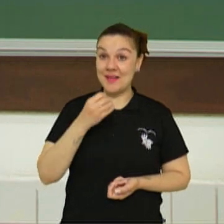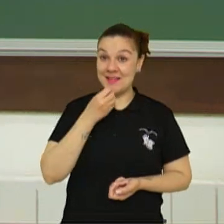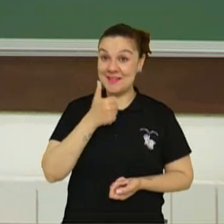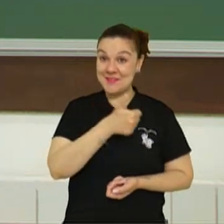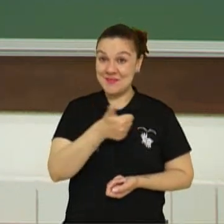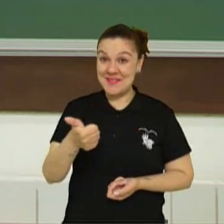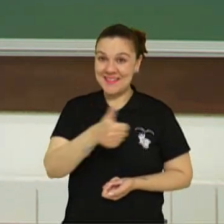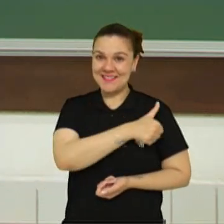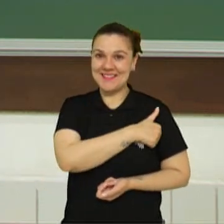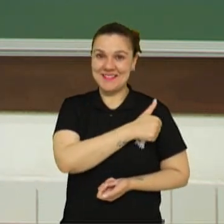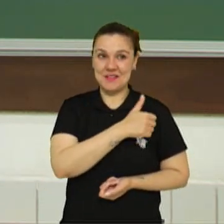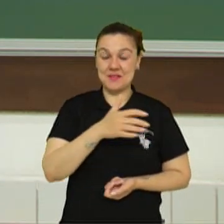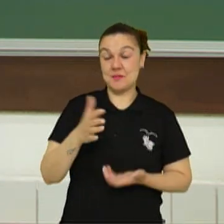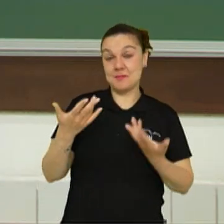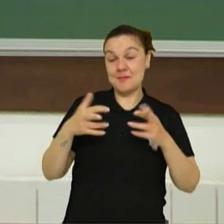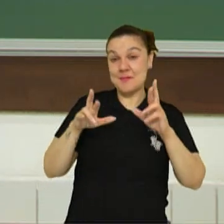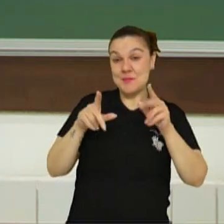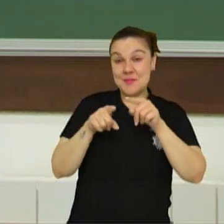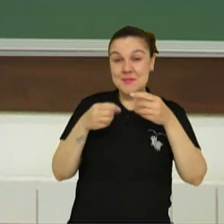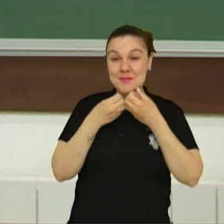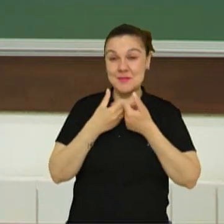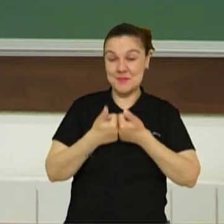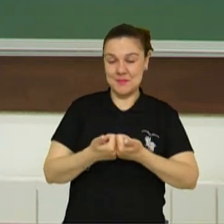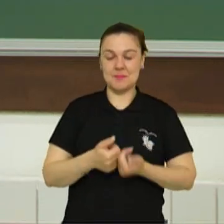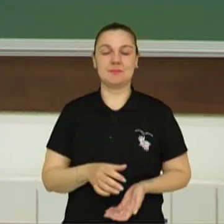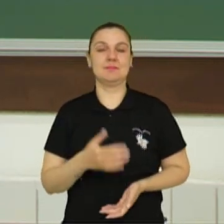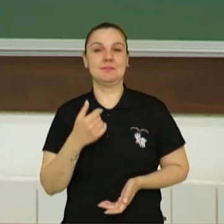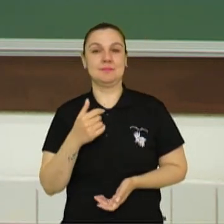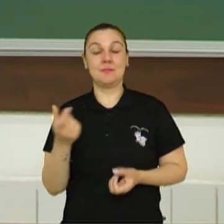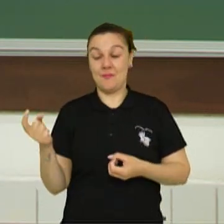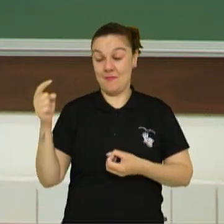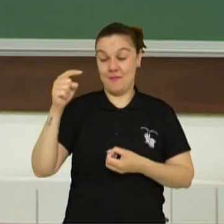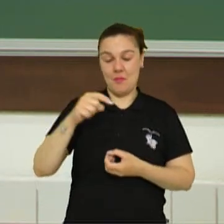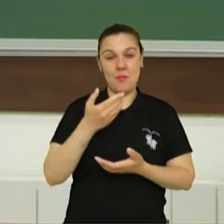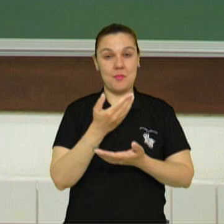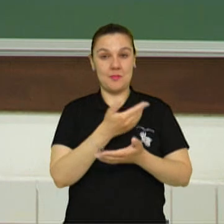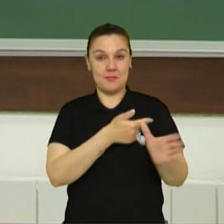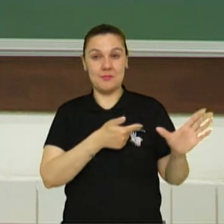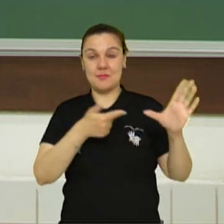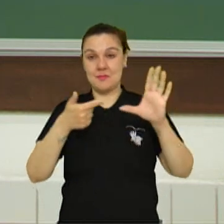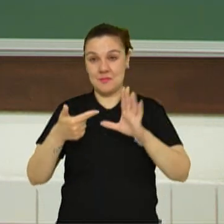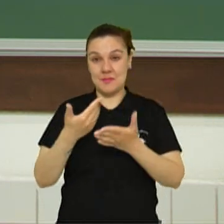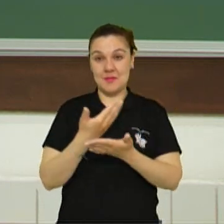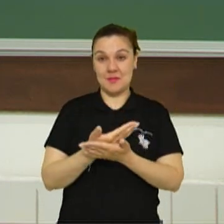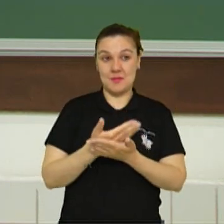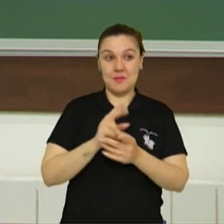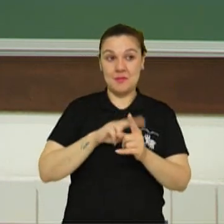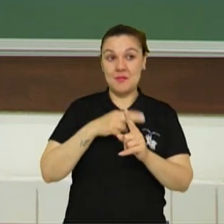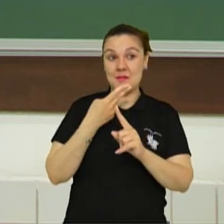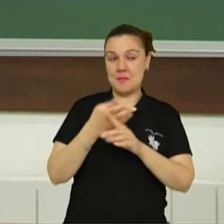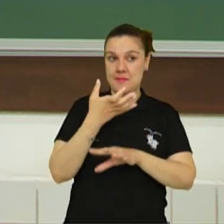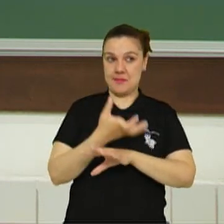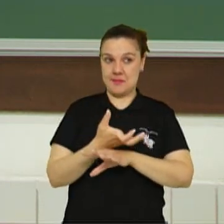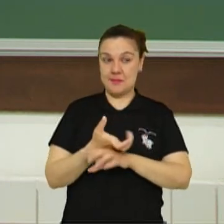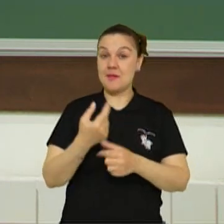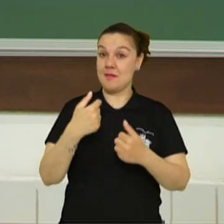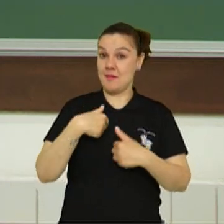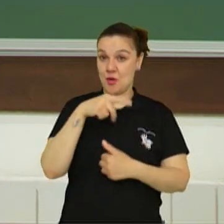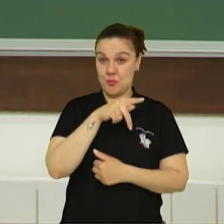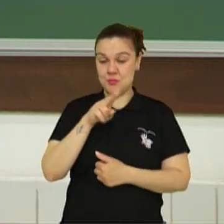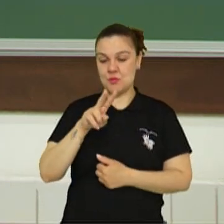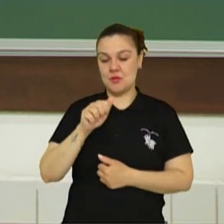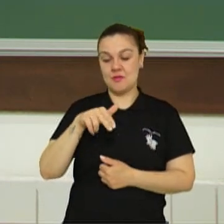Olá, alunos! Espero que esteja tudo bem com vocês. Viemos para mais uma semana e mais um conteúdo. Eu,